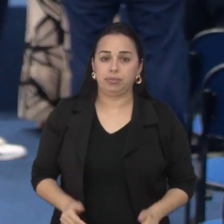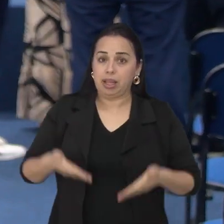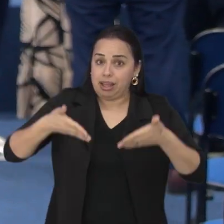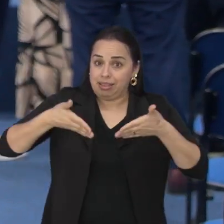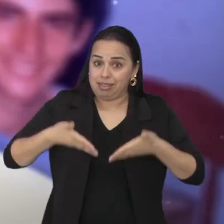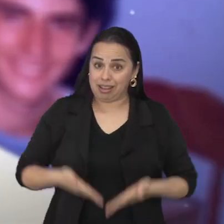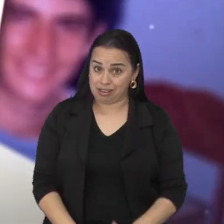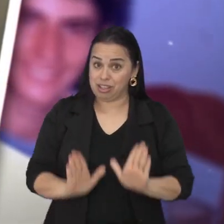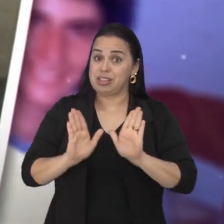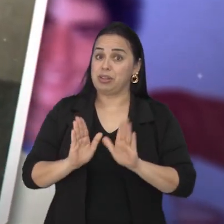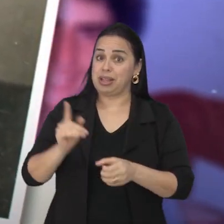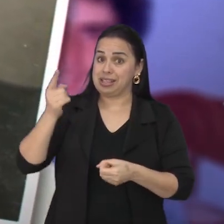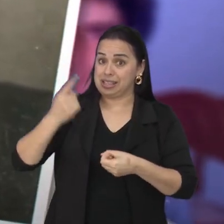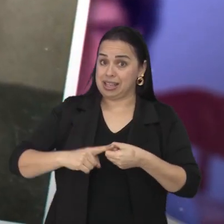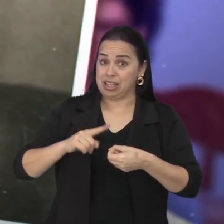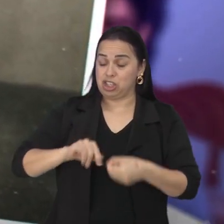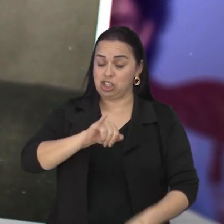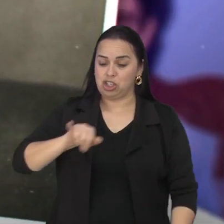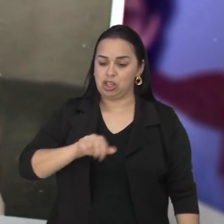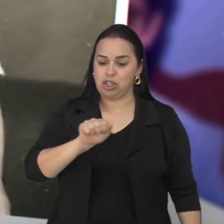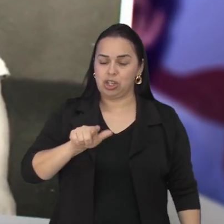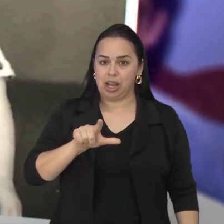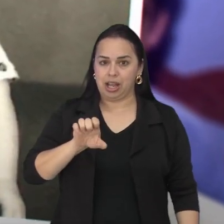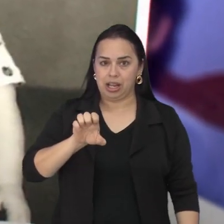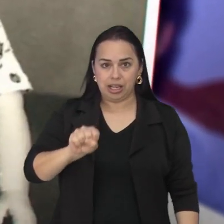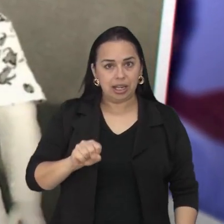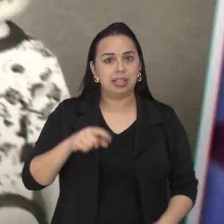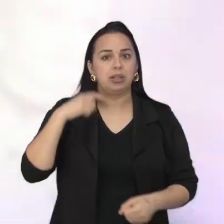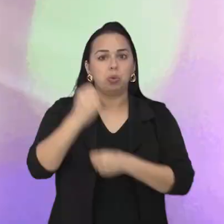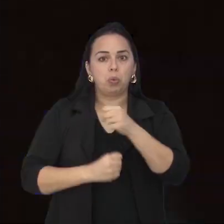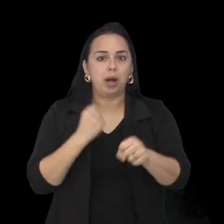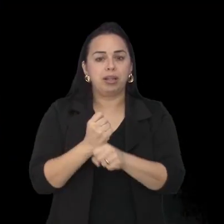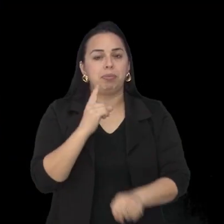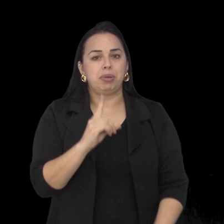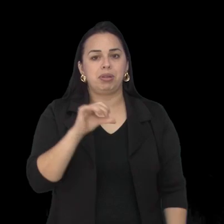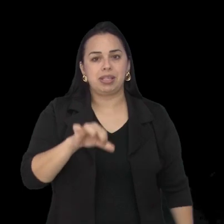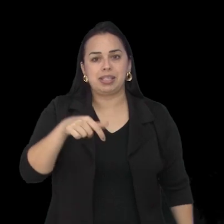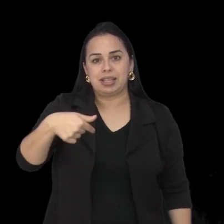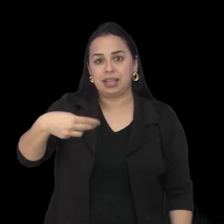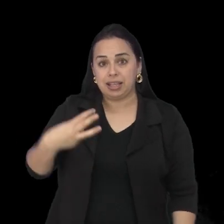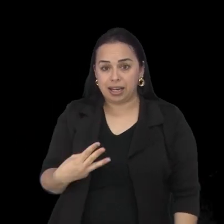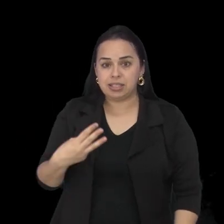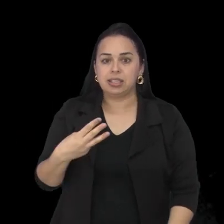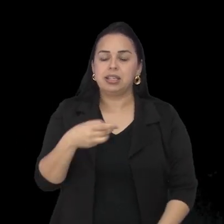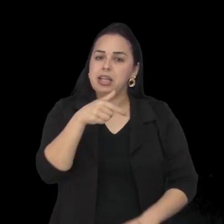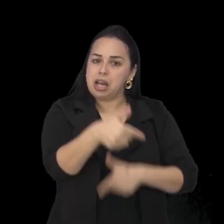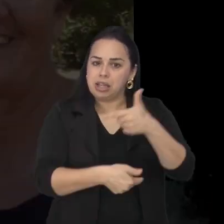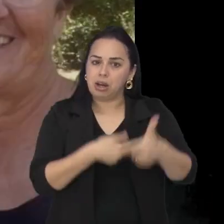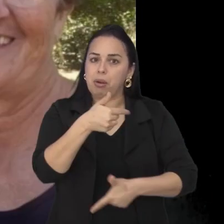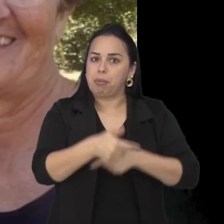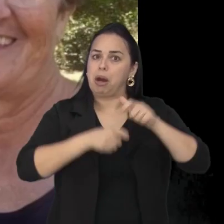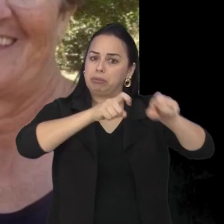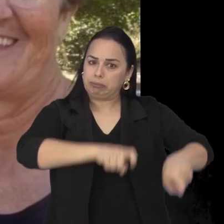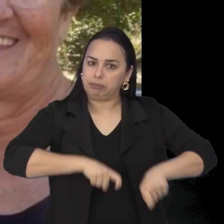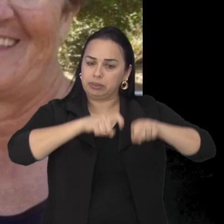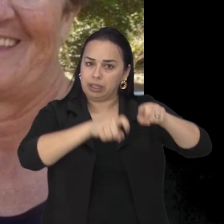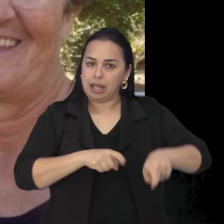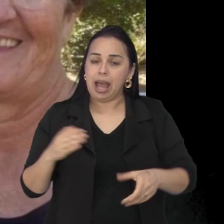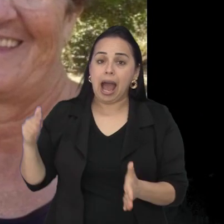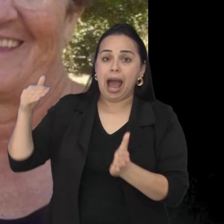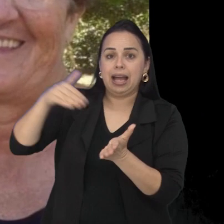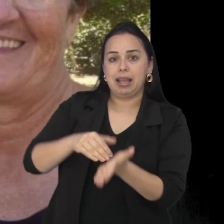palavra de Deus. Nascido em Jales, no interior de São Paulo, em 1973, Rosivaldo trabalhou